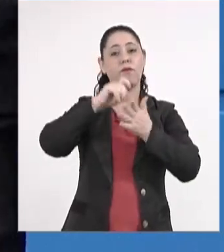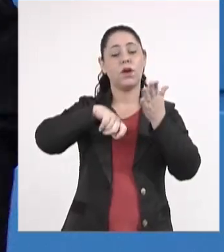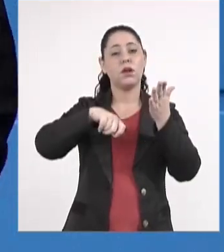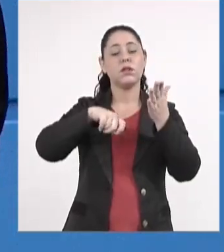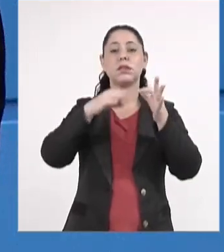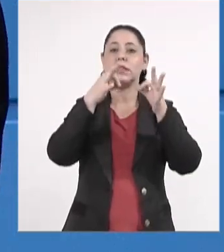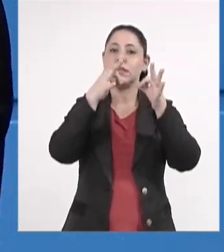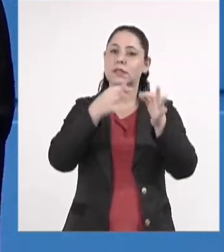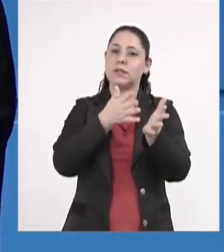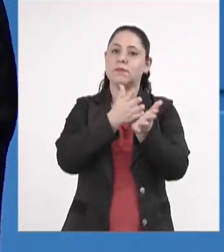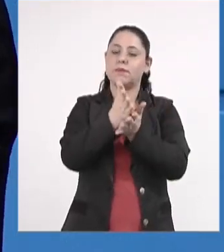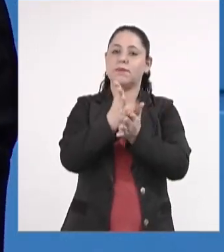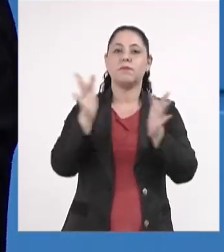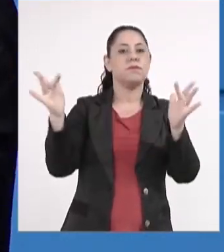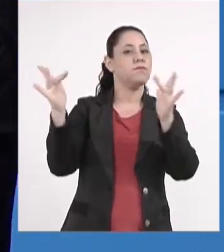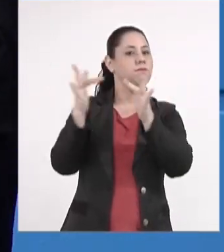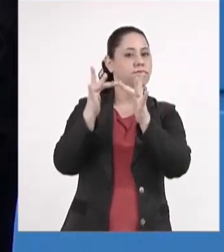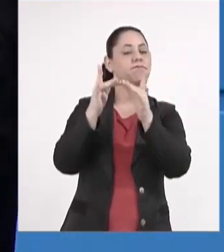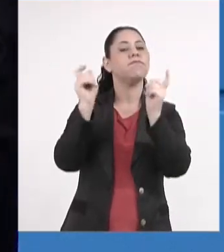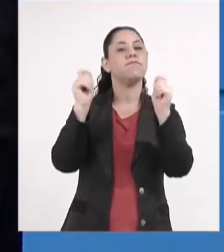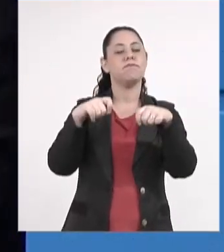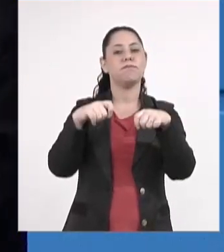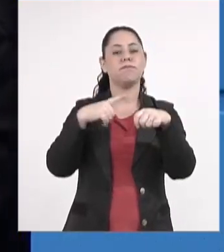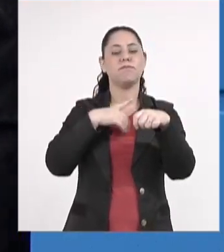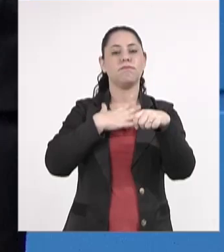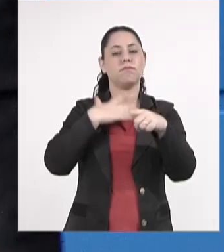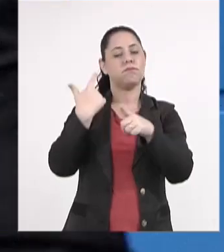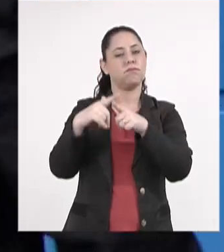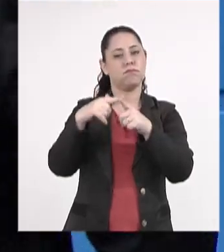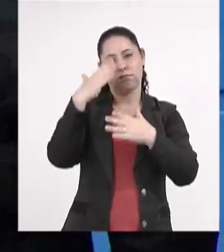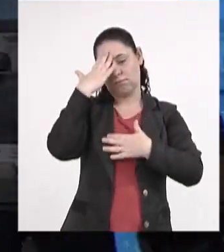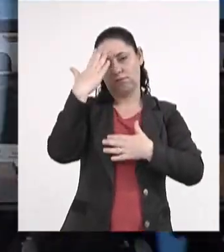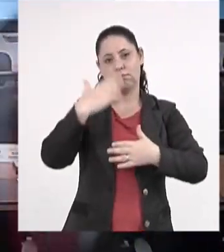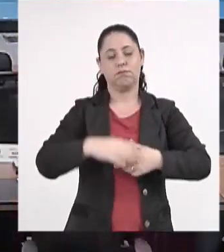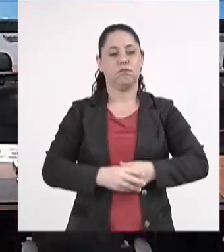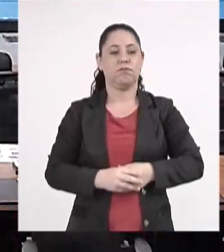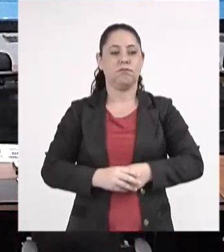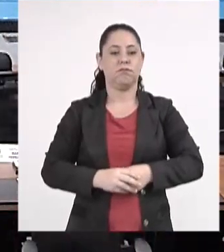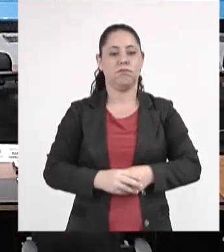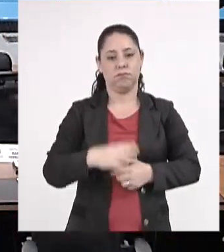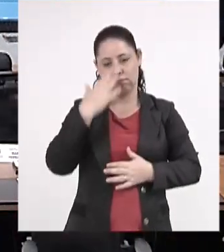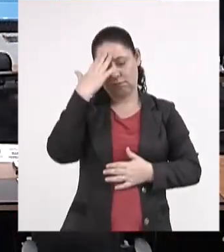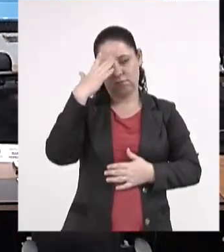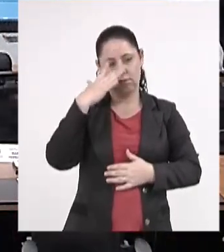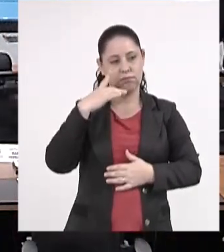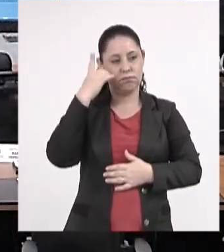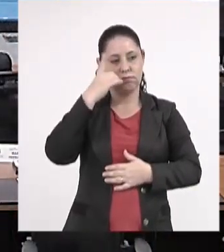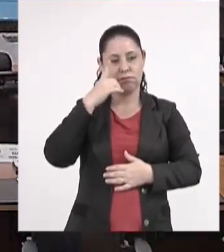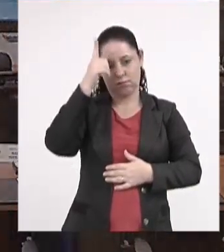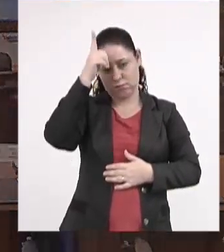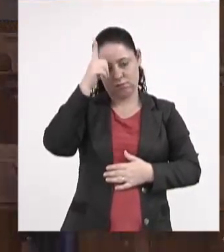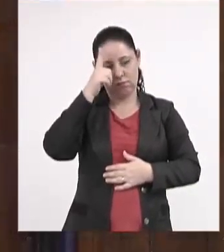estejam ainda em condições de disputar uma eleição Esse é o grande problema muito obrigado obrigado deputado